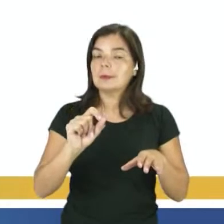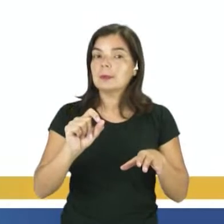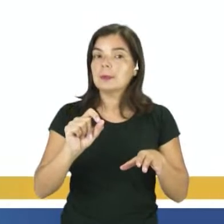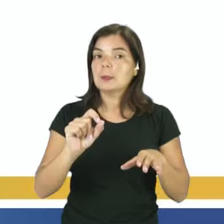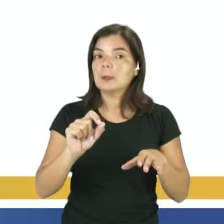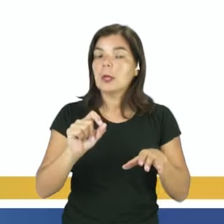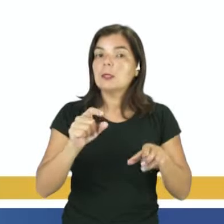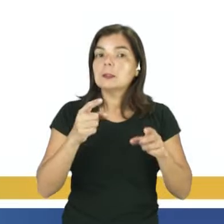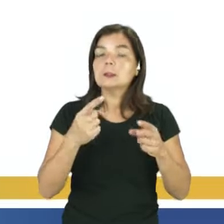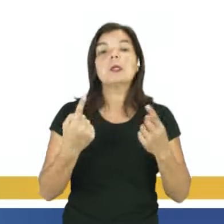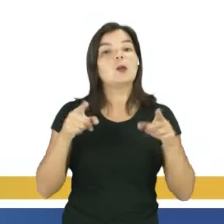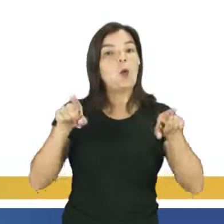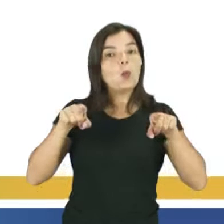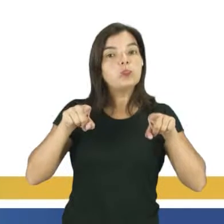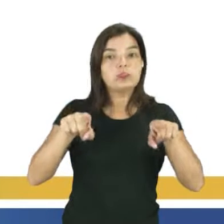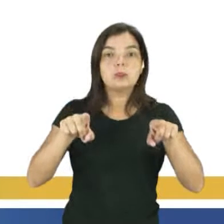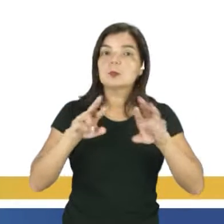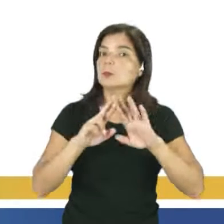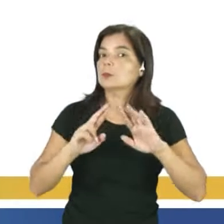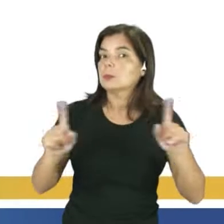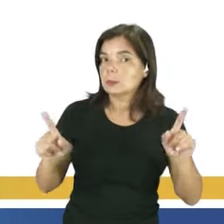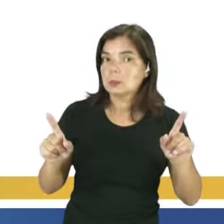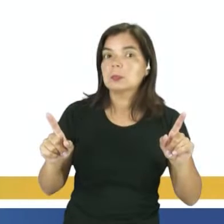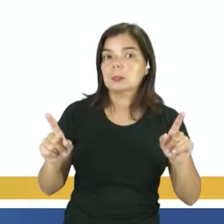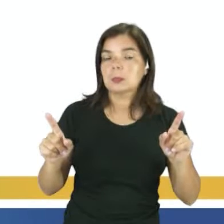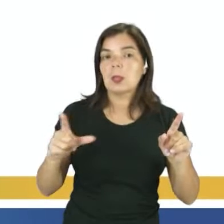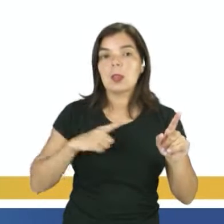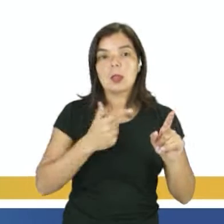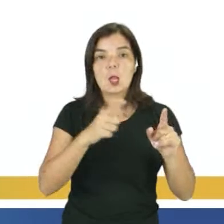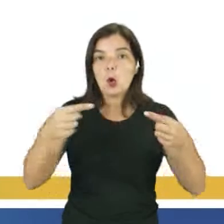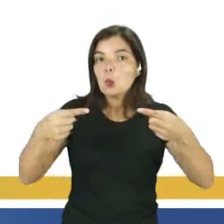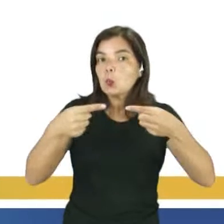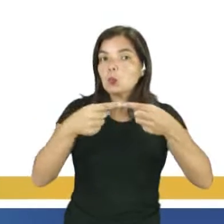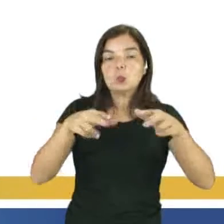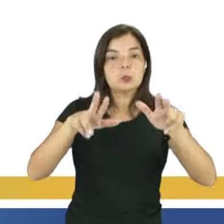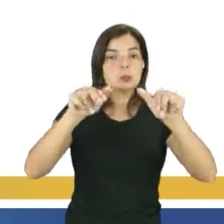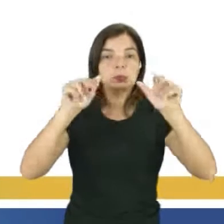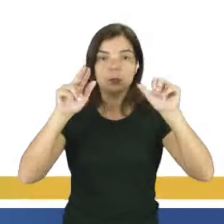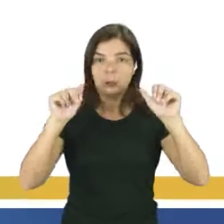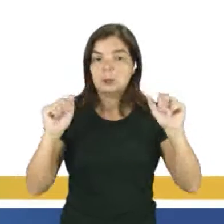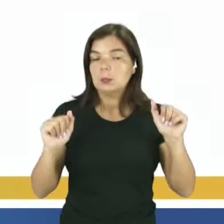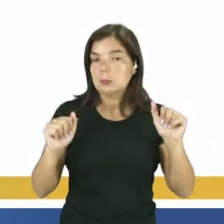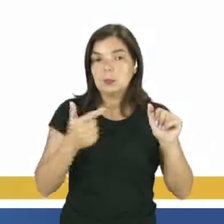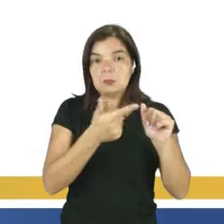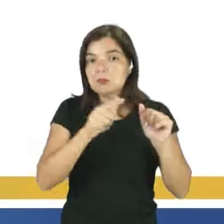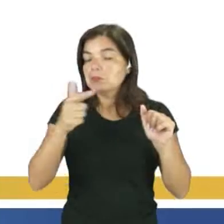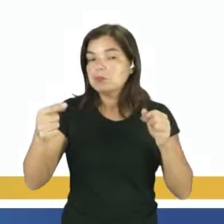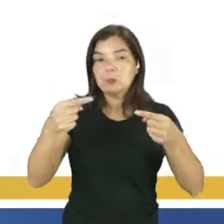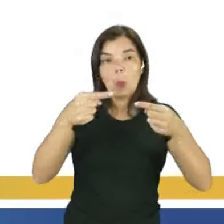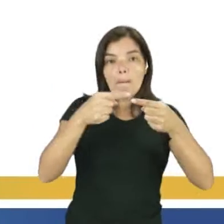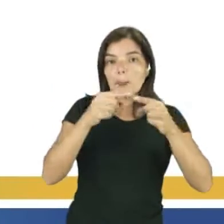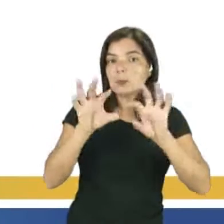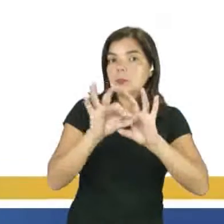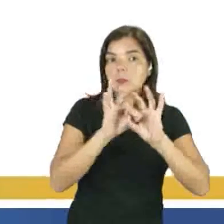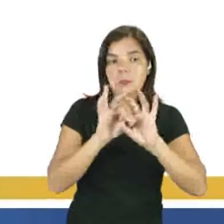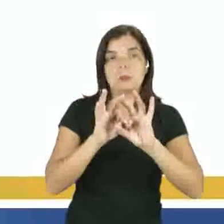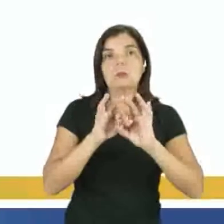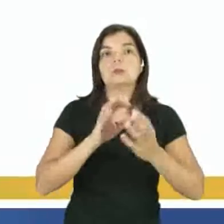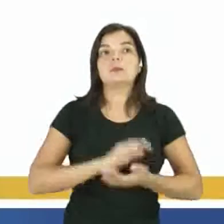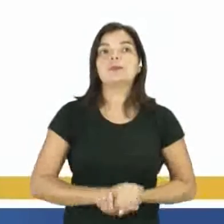serem paralelas distintas, ou seja, elas não se tocarem nunca, não terem pontos em comum.